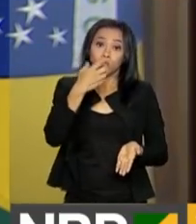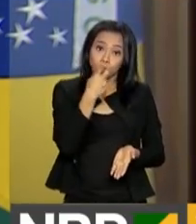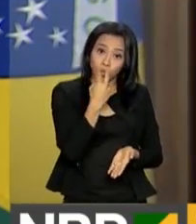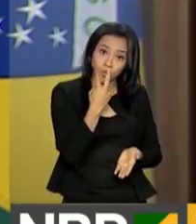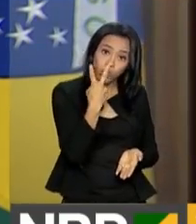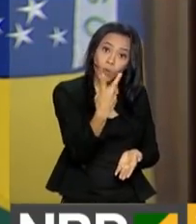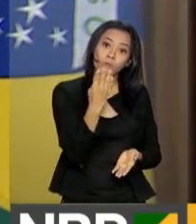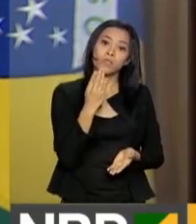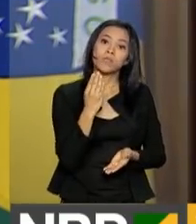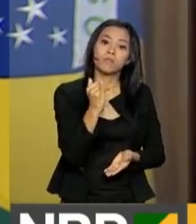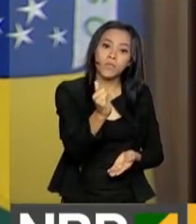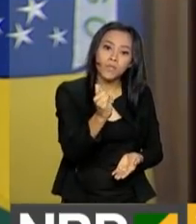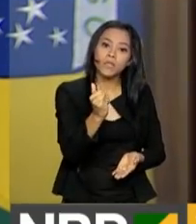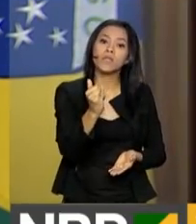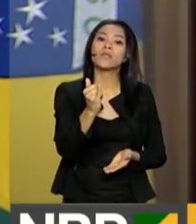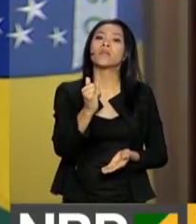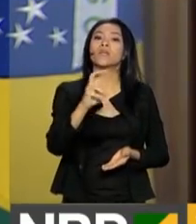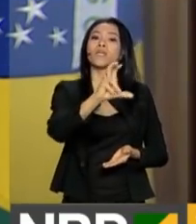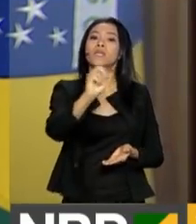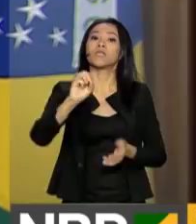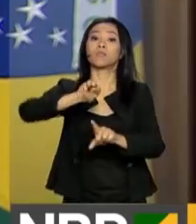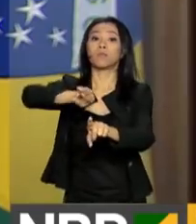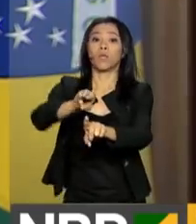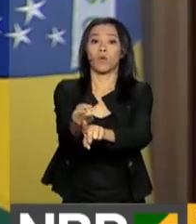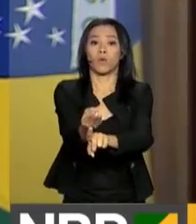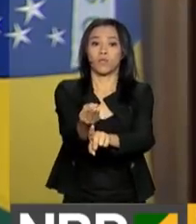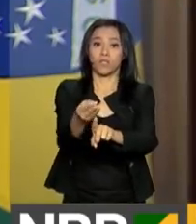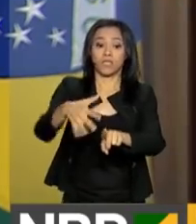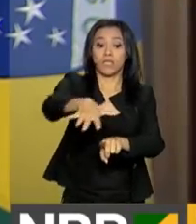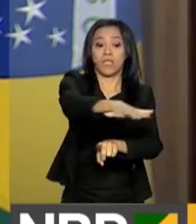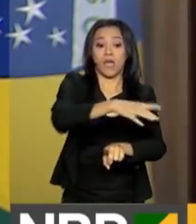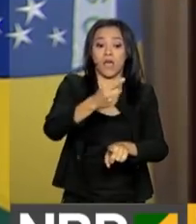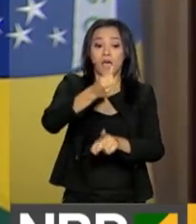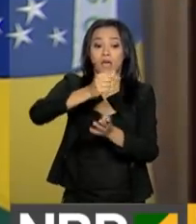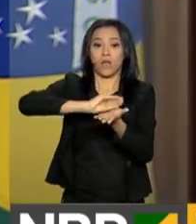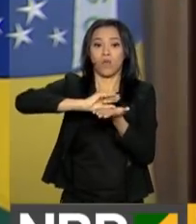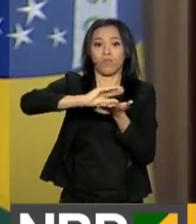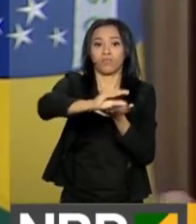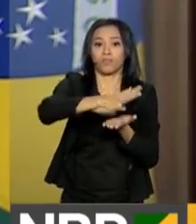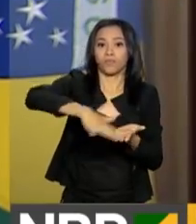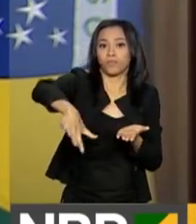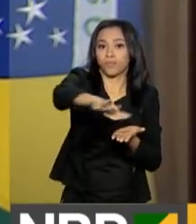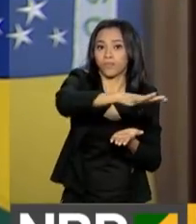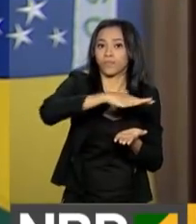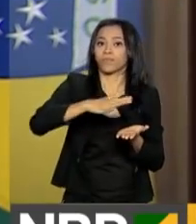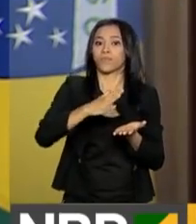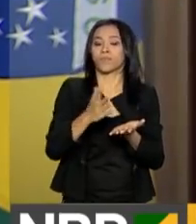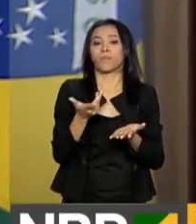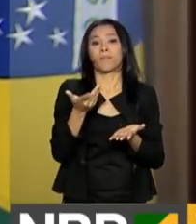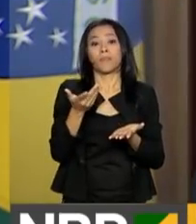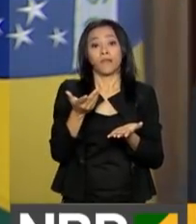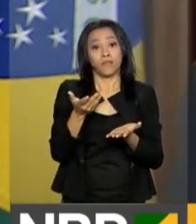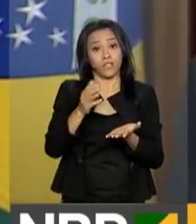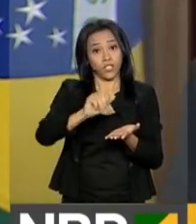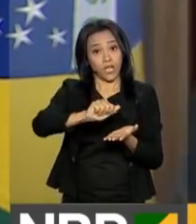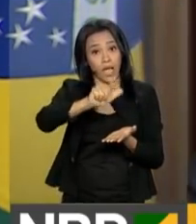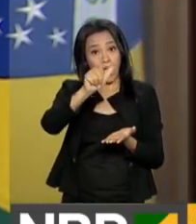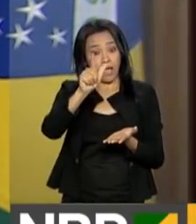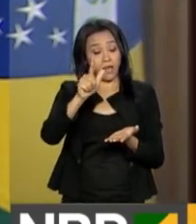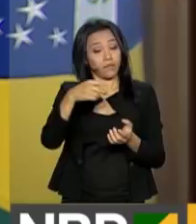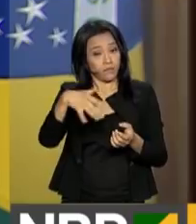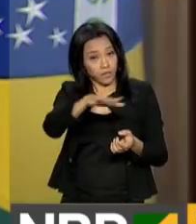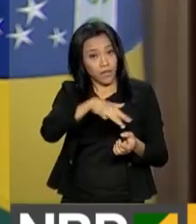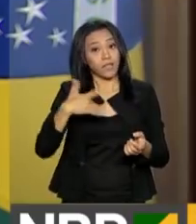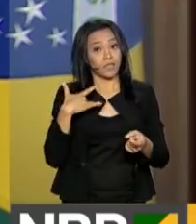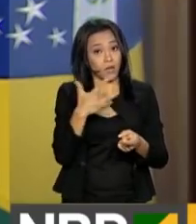e meio dois milhões e meio para os serviços de média e alta complexidade com a tv record no plano